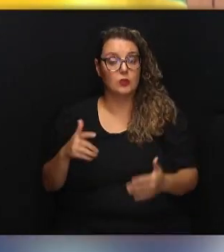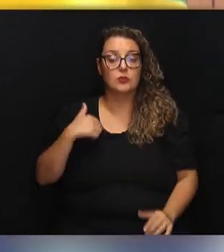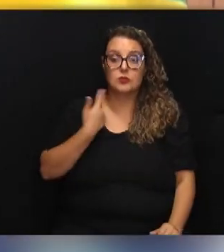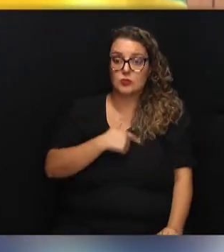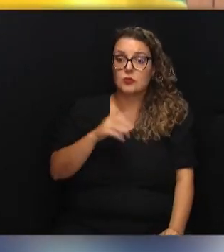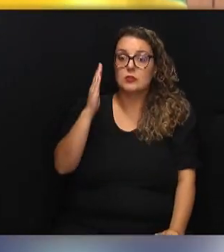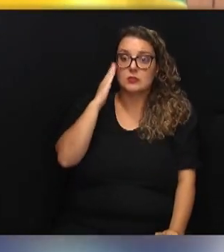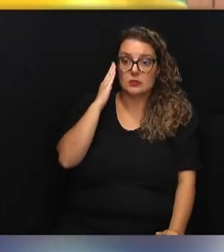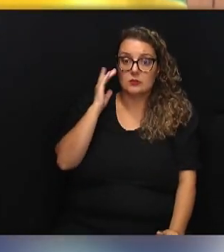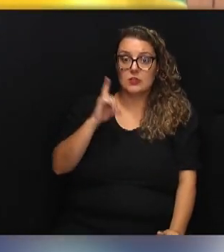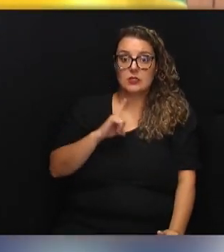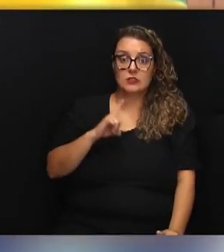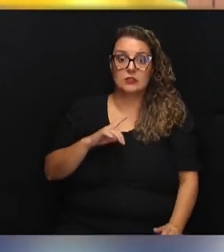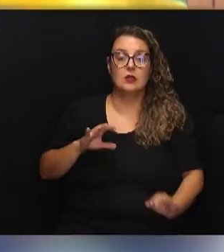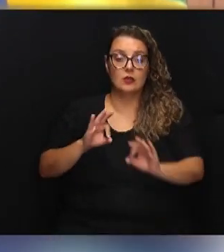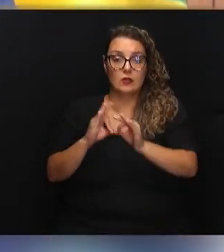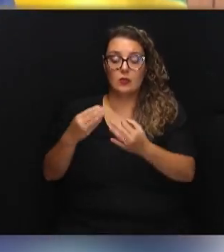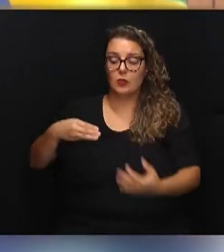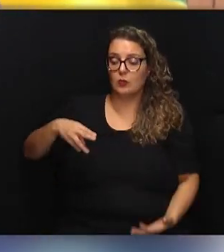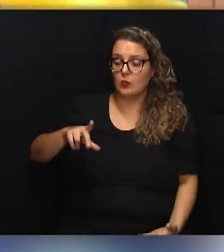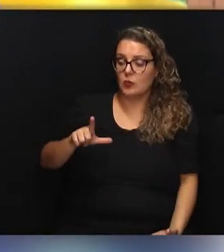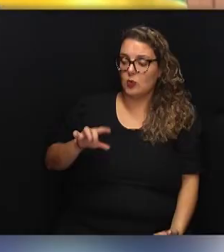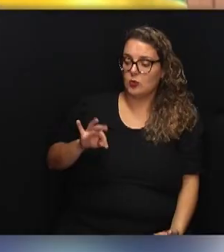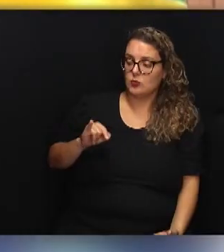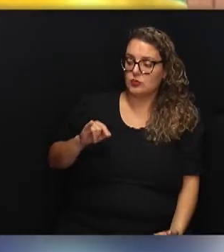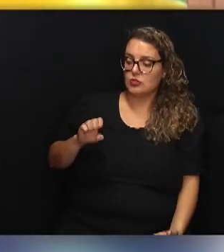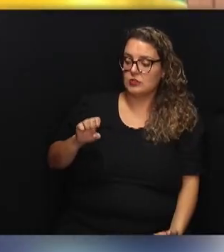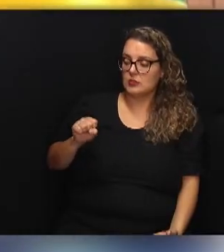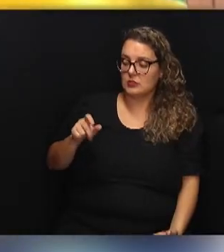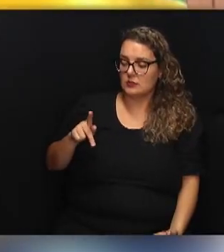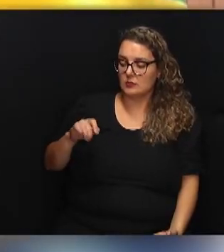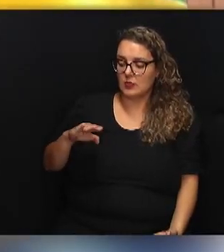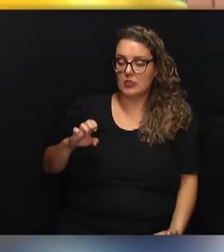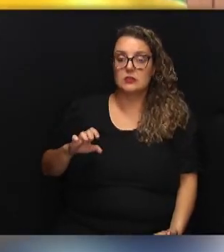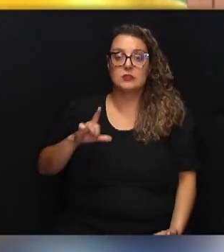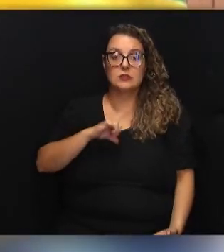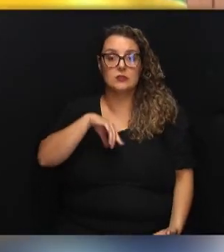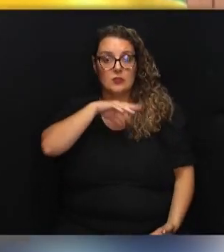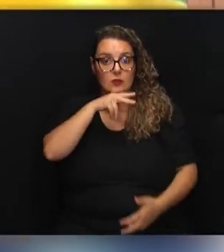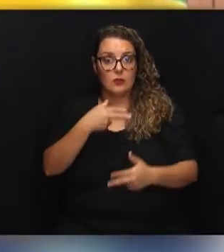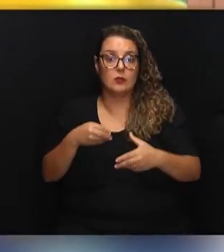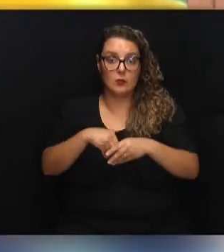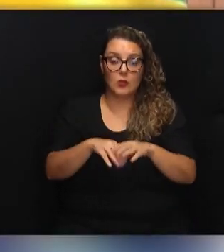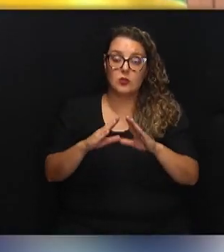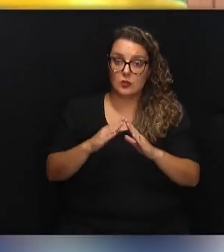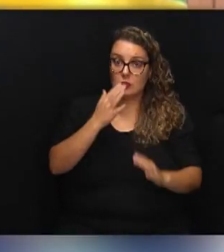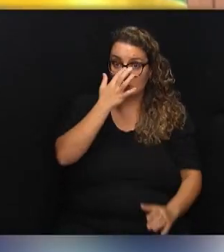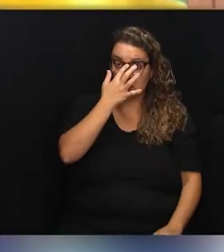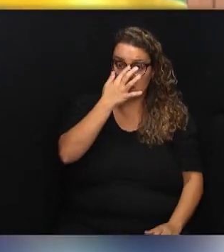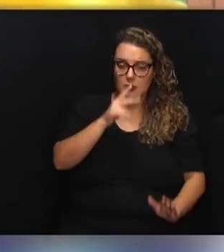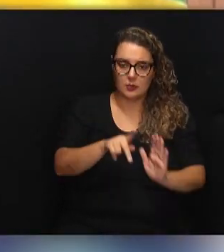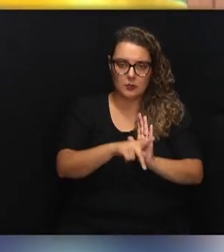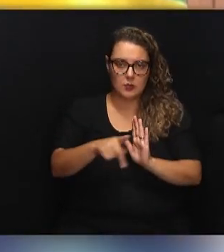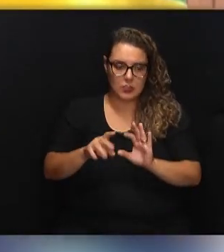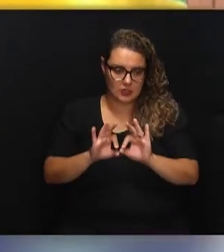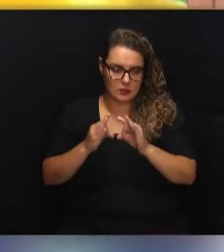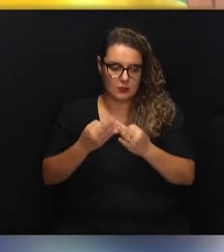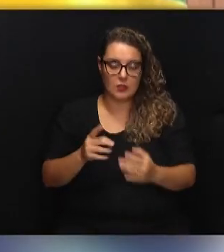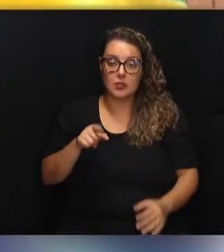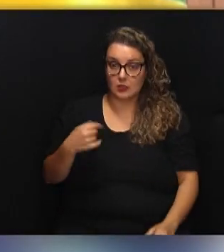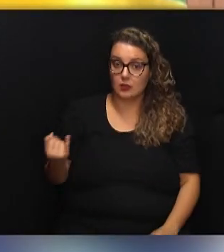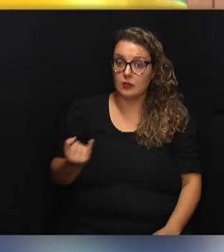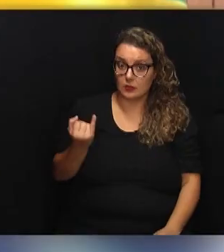que existem as famílias multiespécies, que tem um animal em casa e faz parte da sua família. E é importante